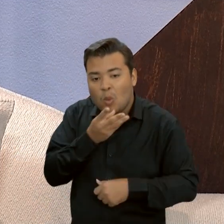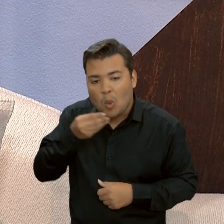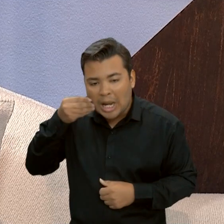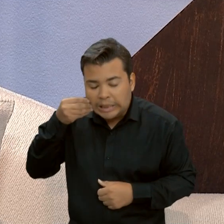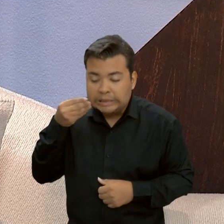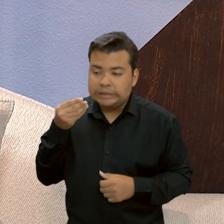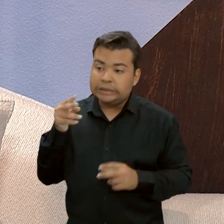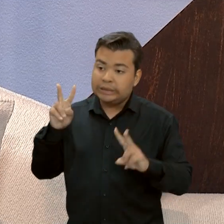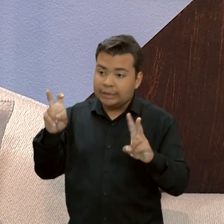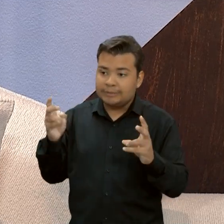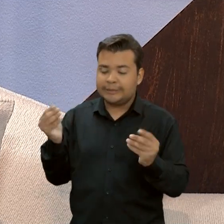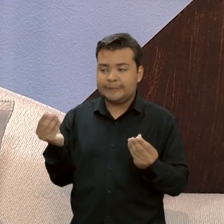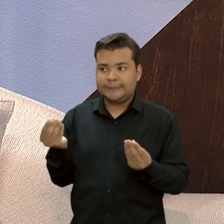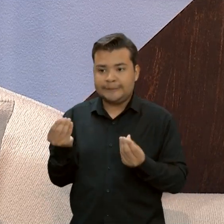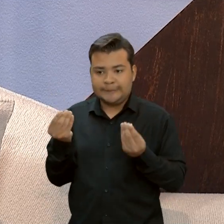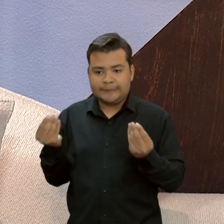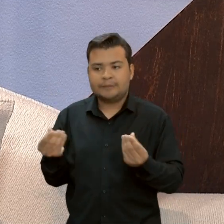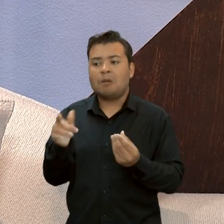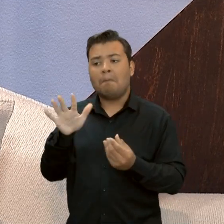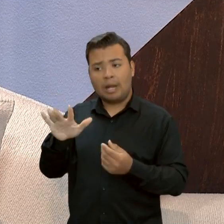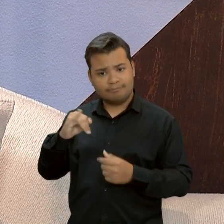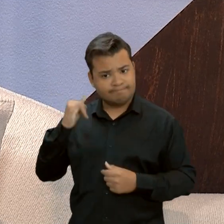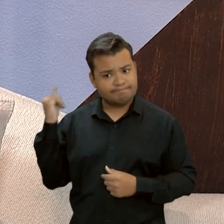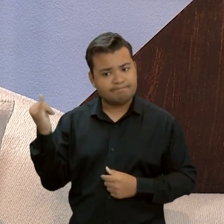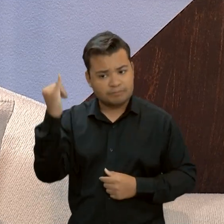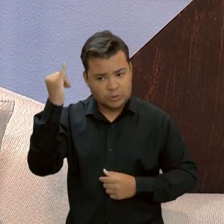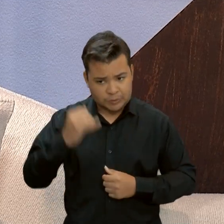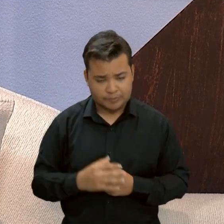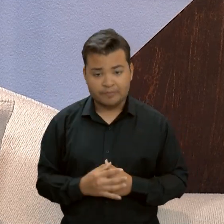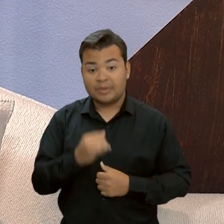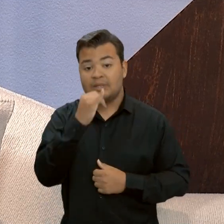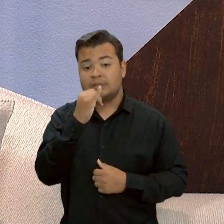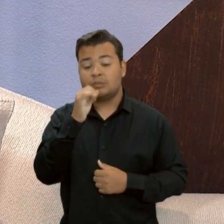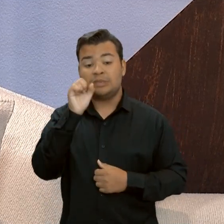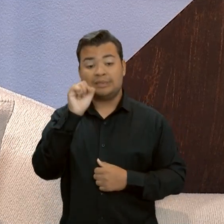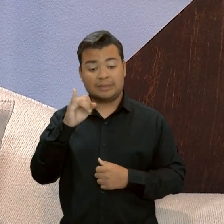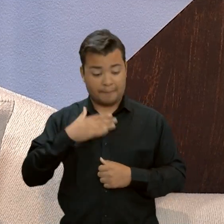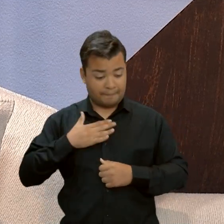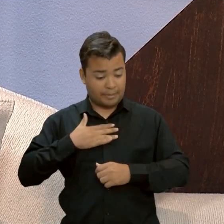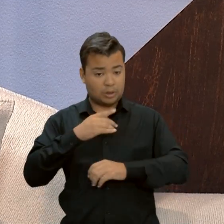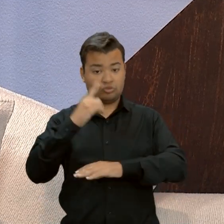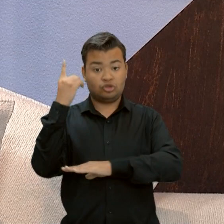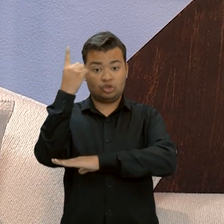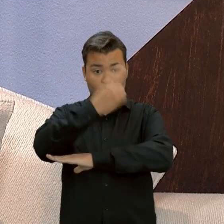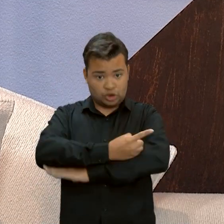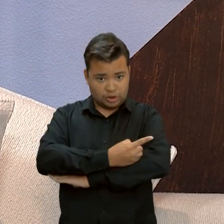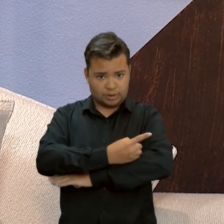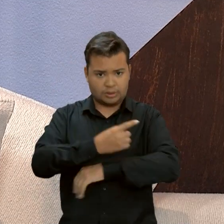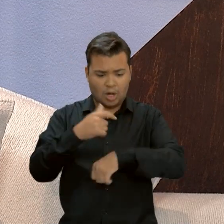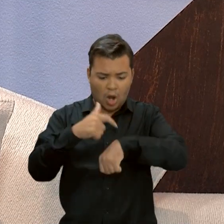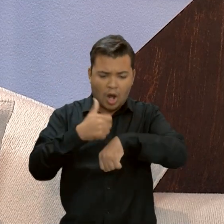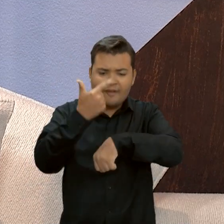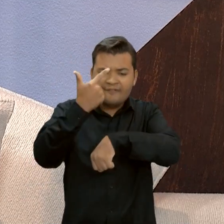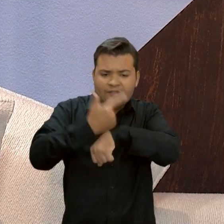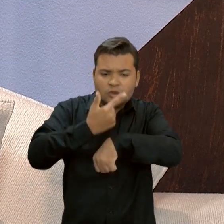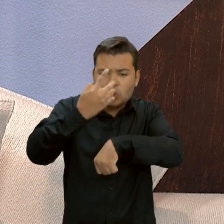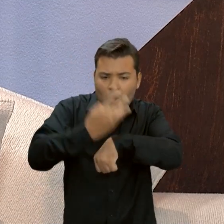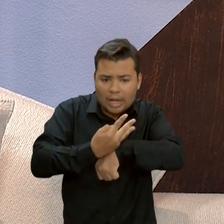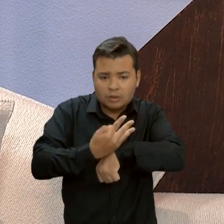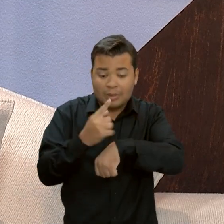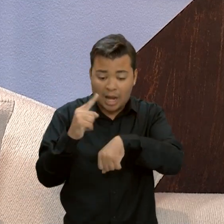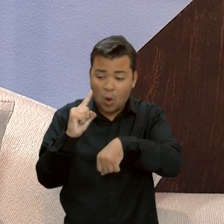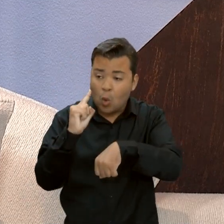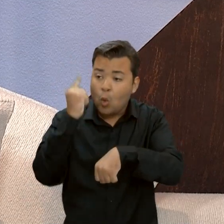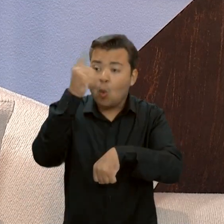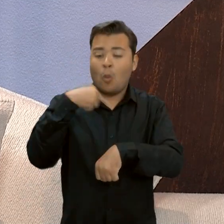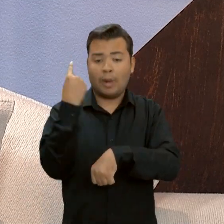muito importante, porque, por exemplo, se eu tenho 1 hora apenas do meu dia, de 24 horas, para estar com meus filhos, eu tenho que